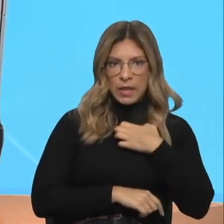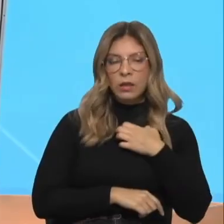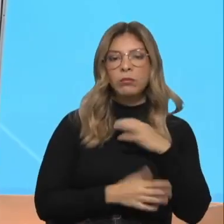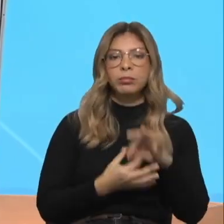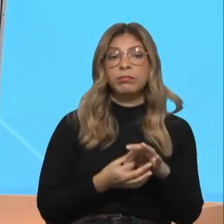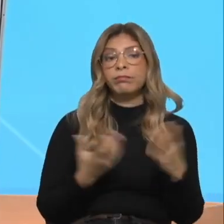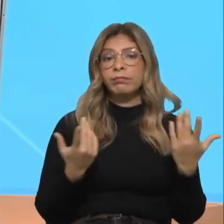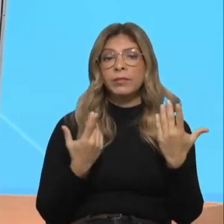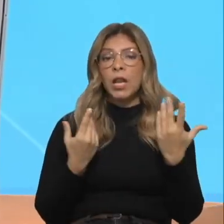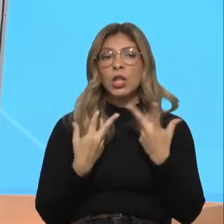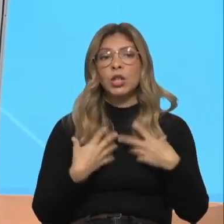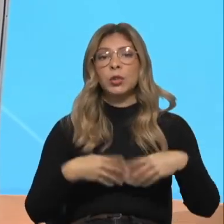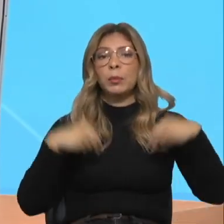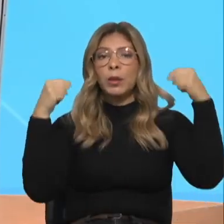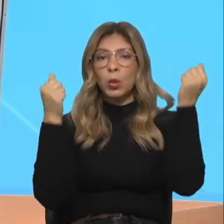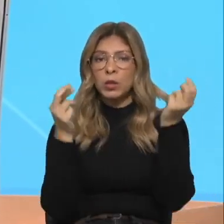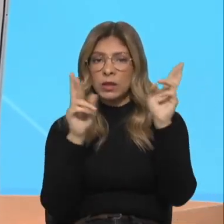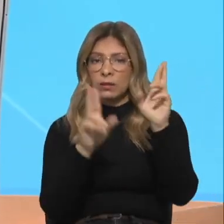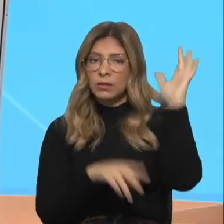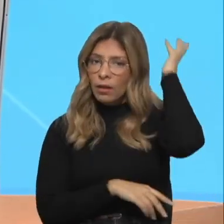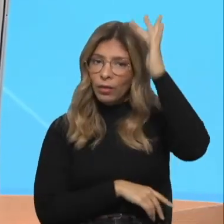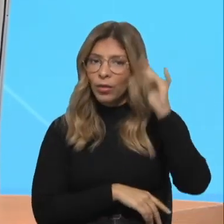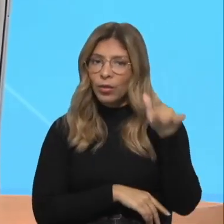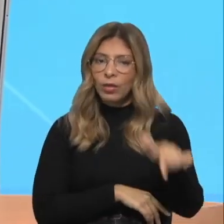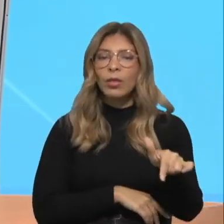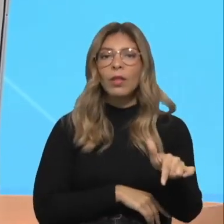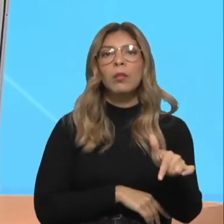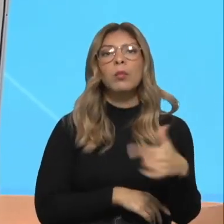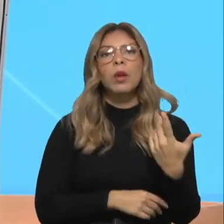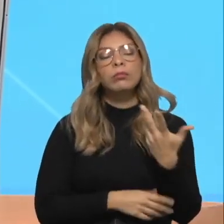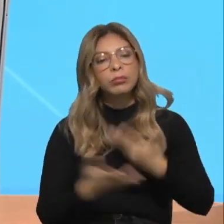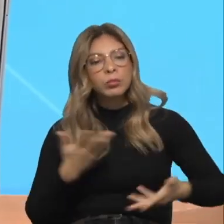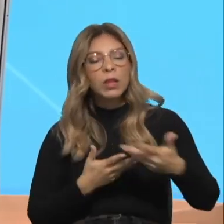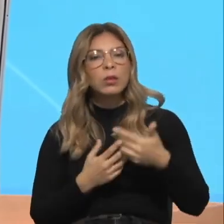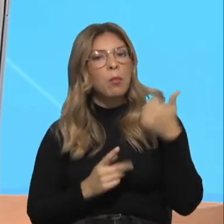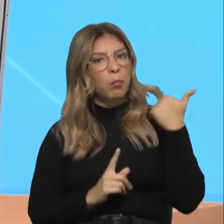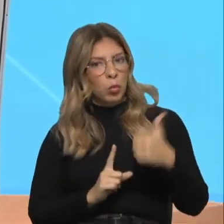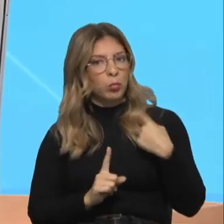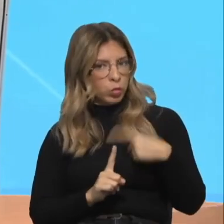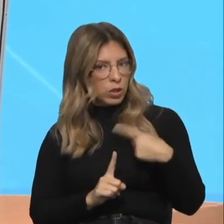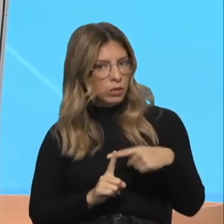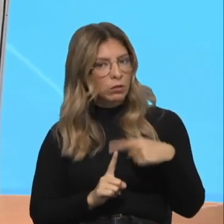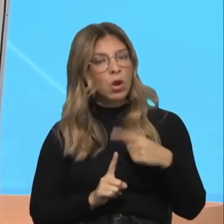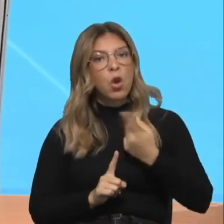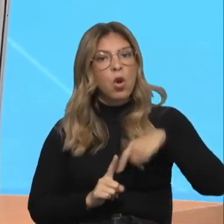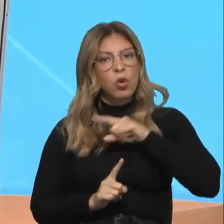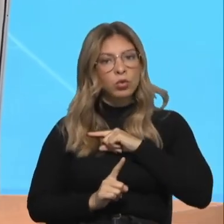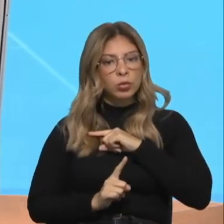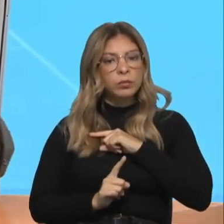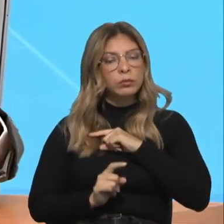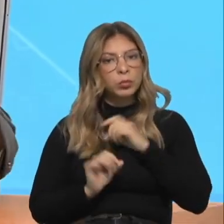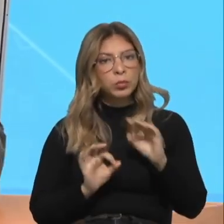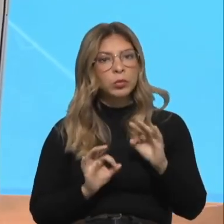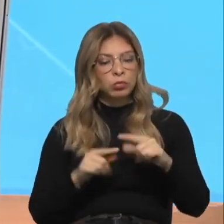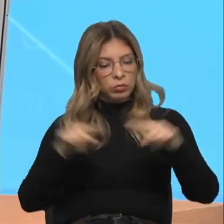Santo, é uma circulação. E por isso nós desejaremos um bom lugar na medida em que formos capazes de manter o